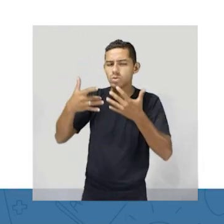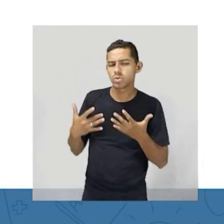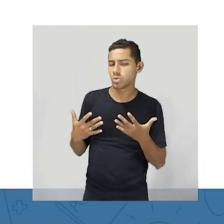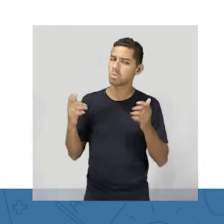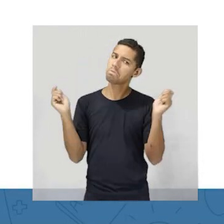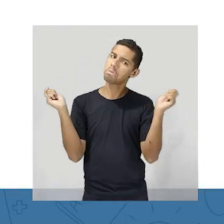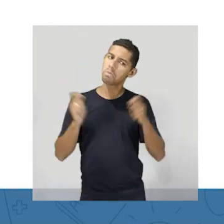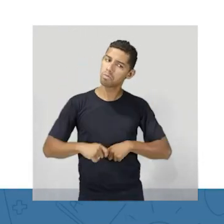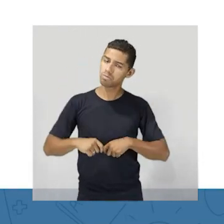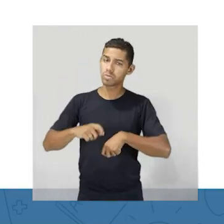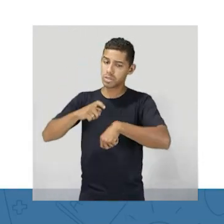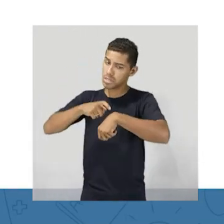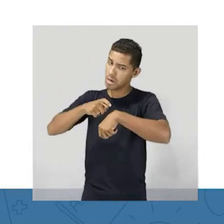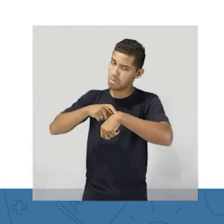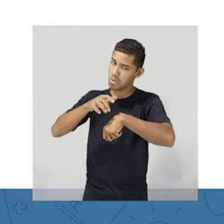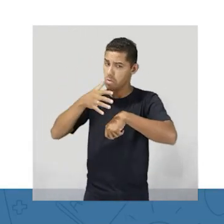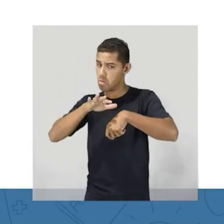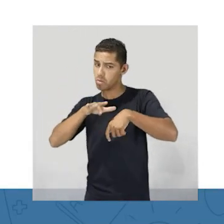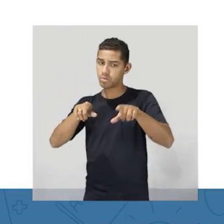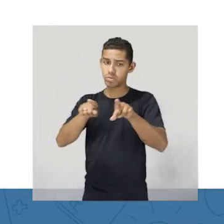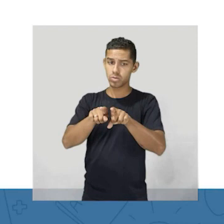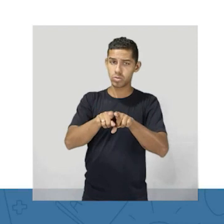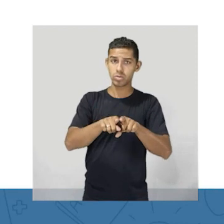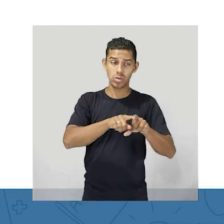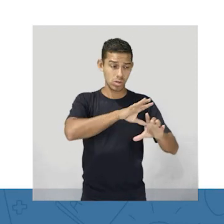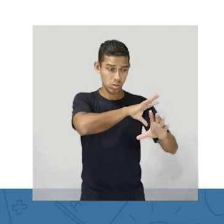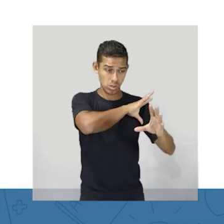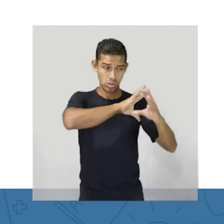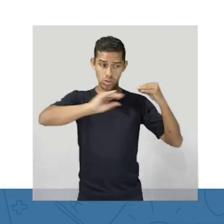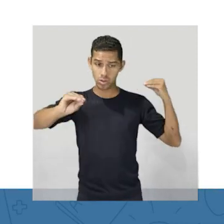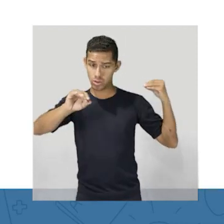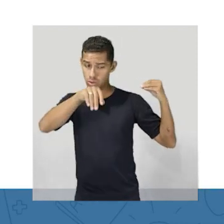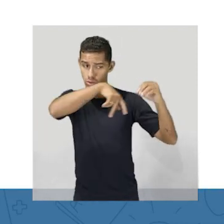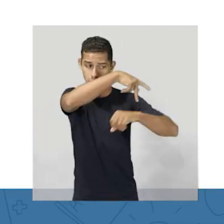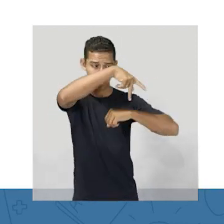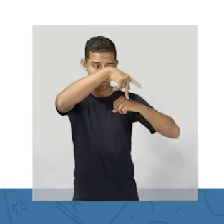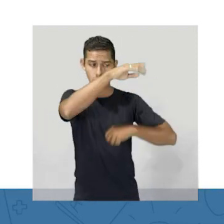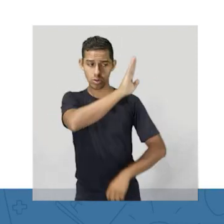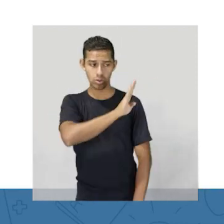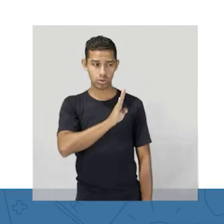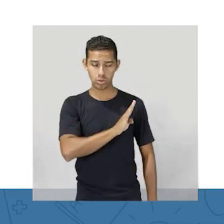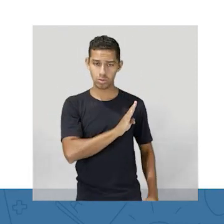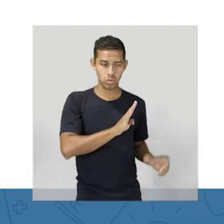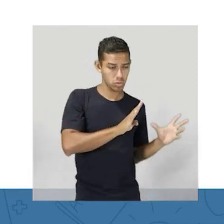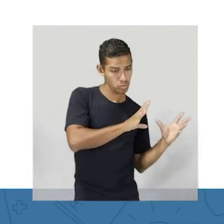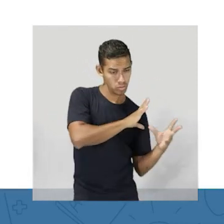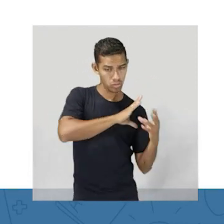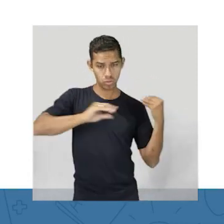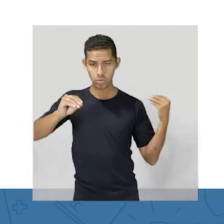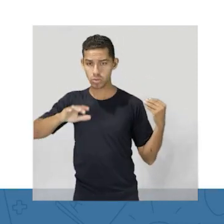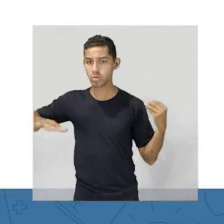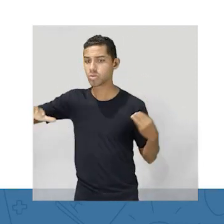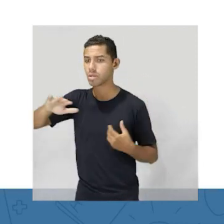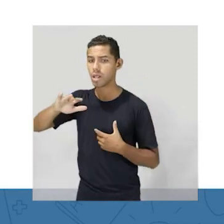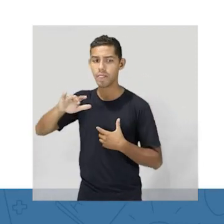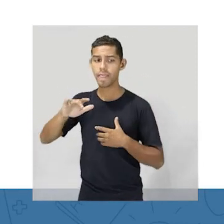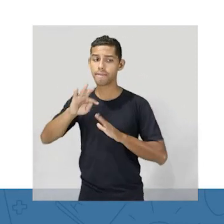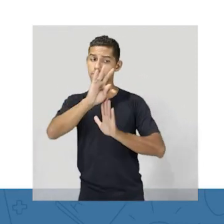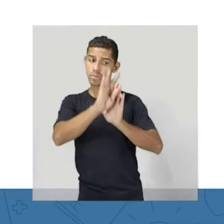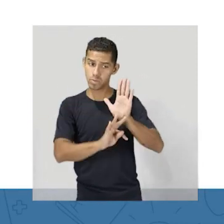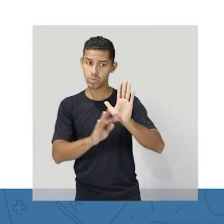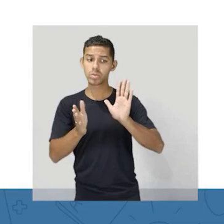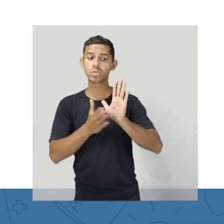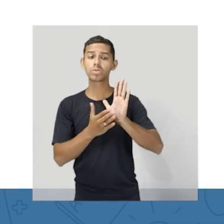condição temporária, dos refugiados no Brasil, conforme abordada no texto, é provocada pela